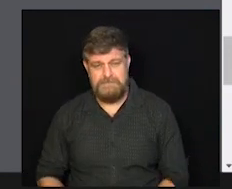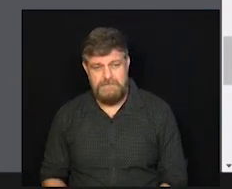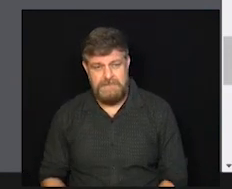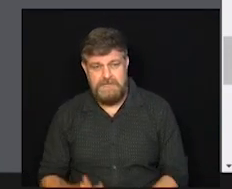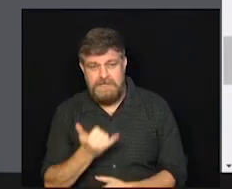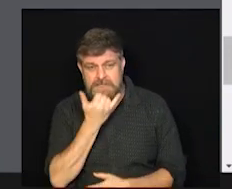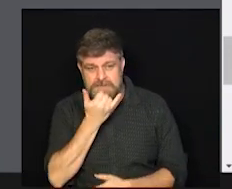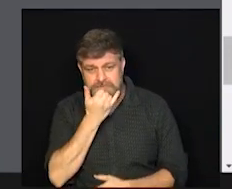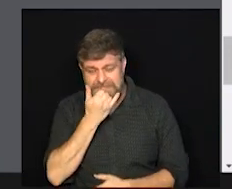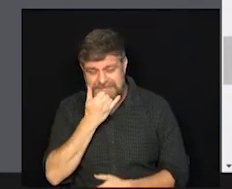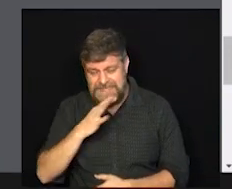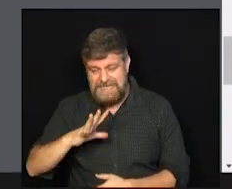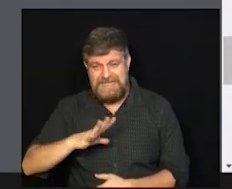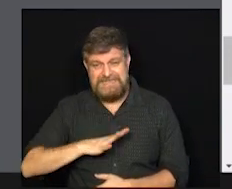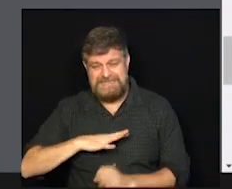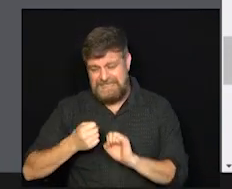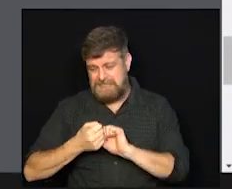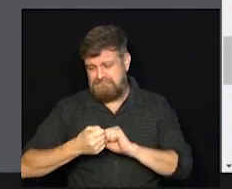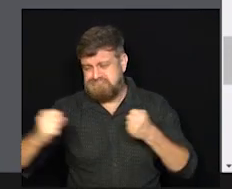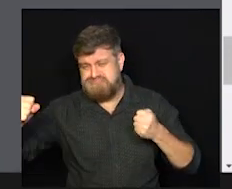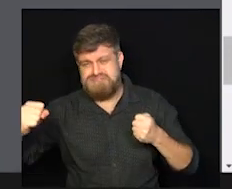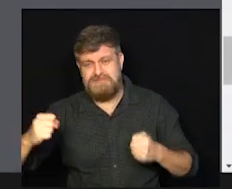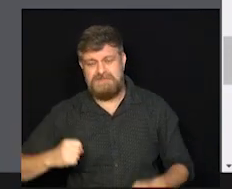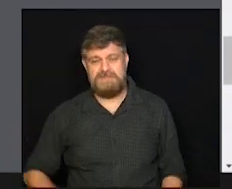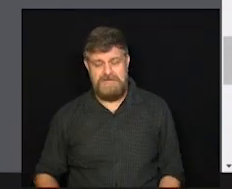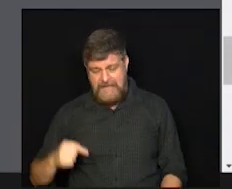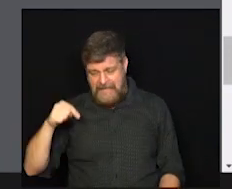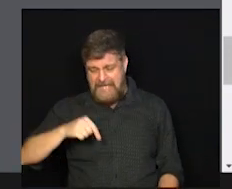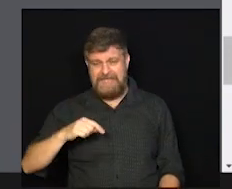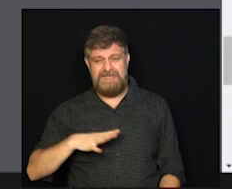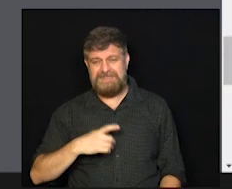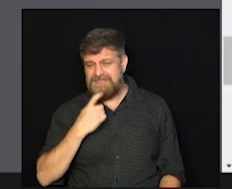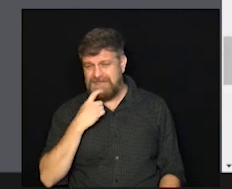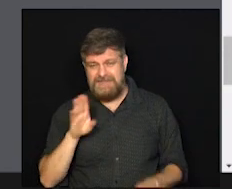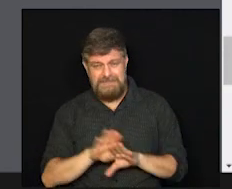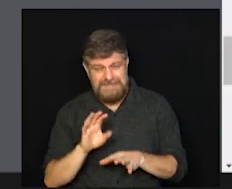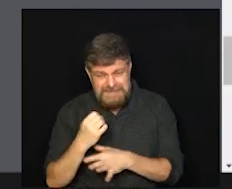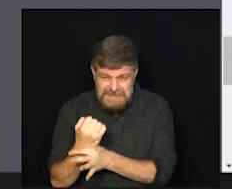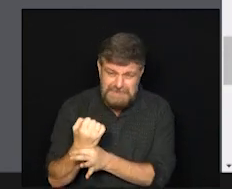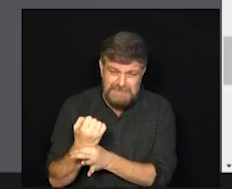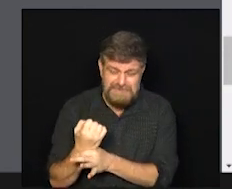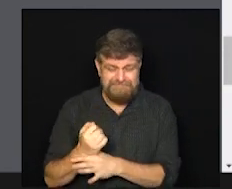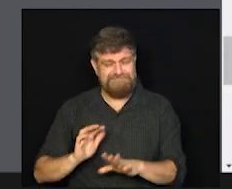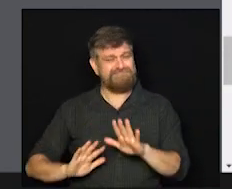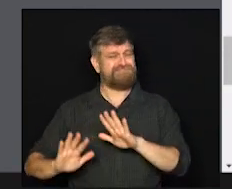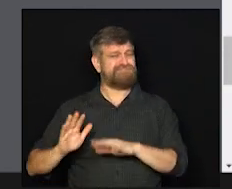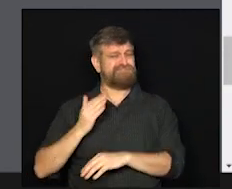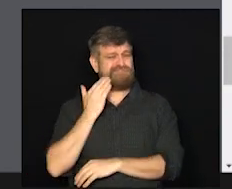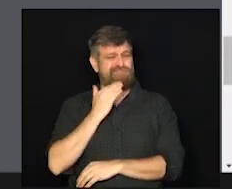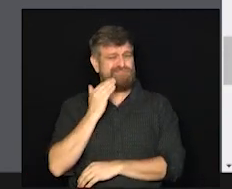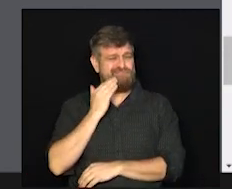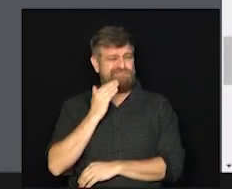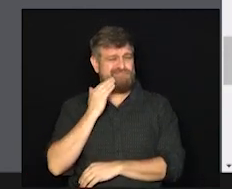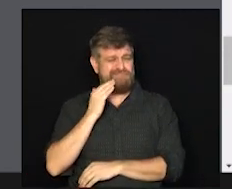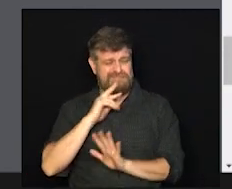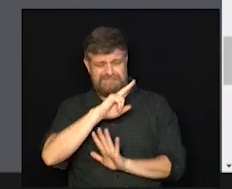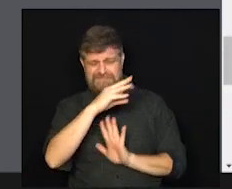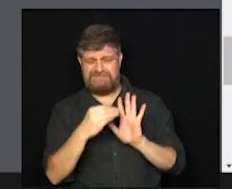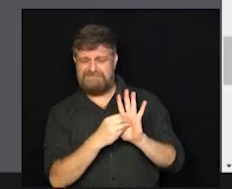nas megalópolis. E na nossa metrópole também, porque não se torna tão seguro e não se torna algo